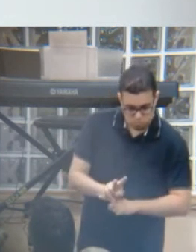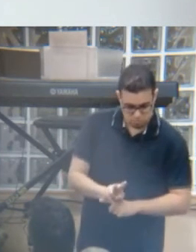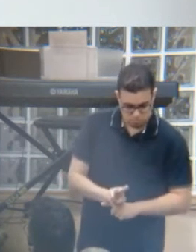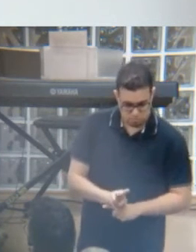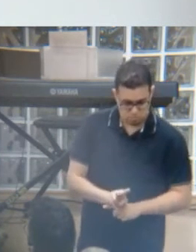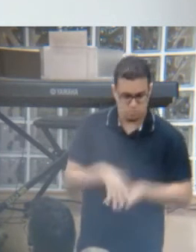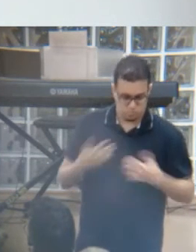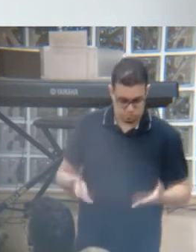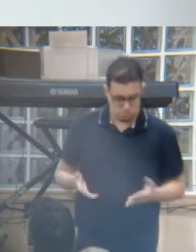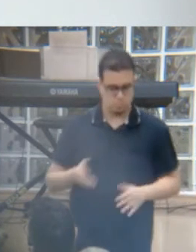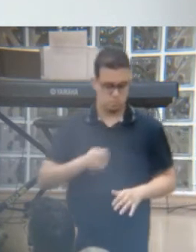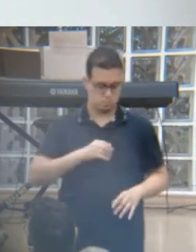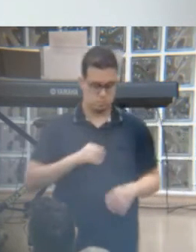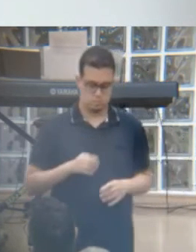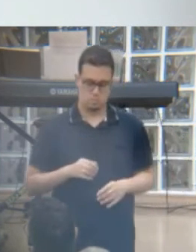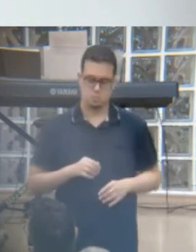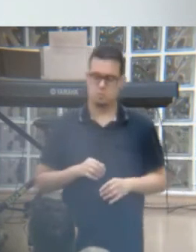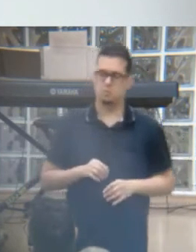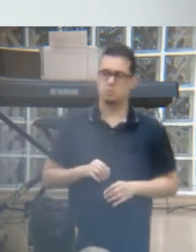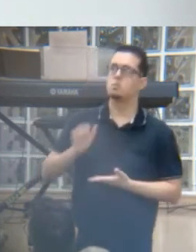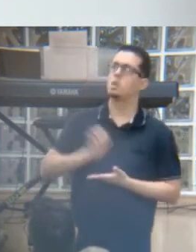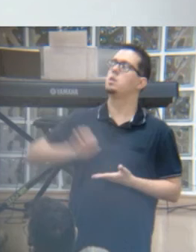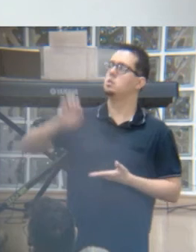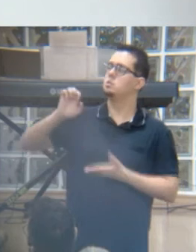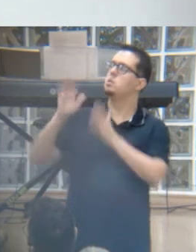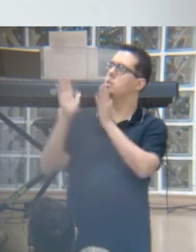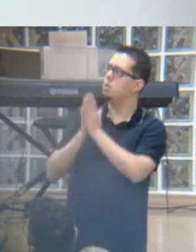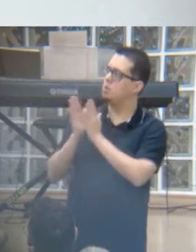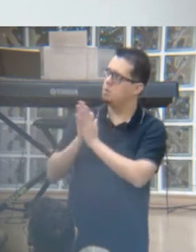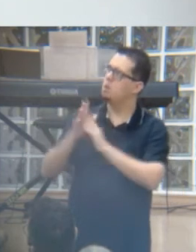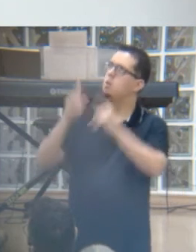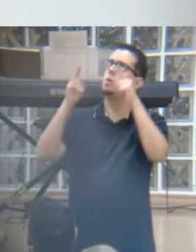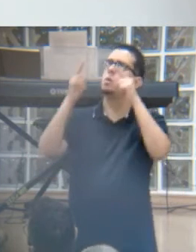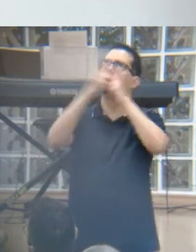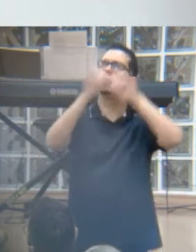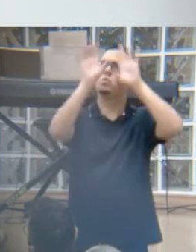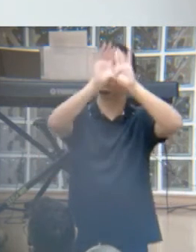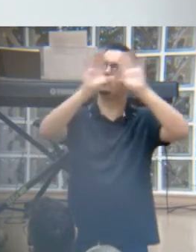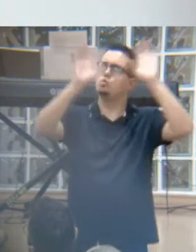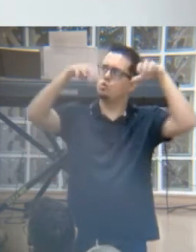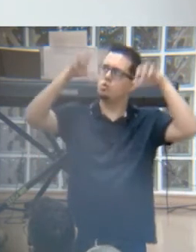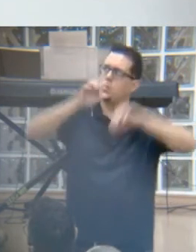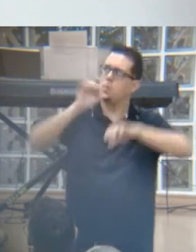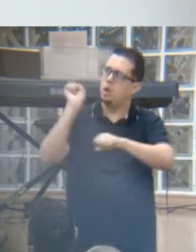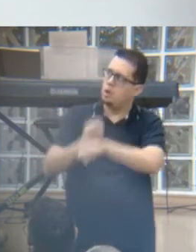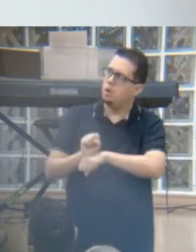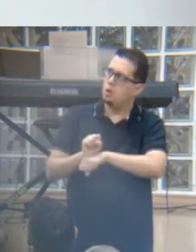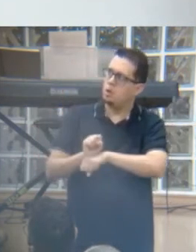que pare de chover. Depois Deus manda ele para o deserto. Mas lá eu te